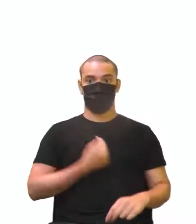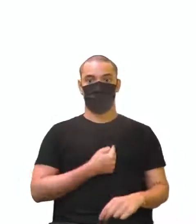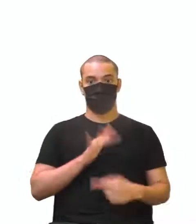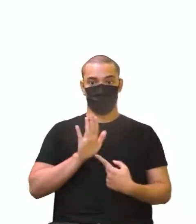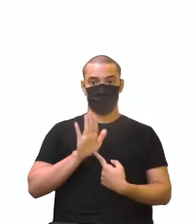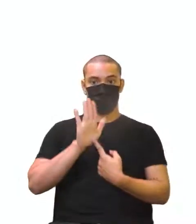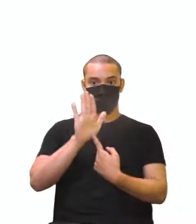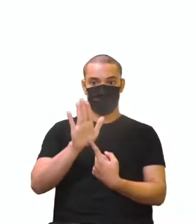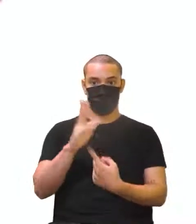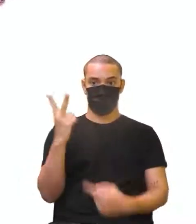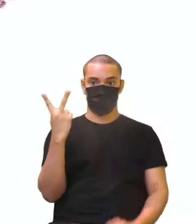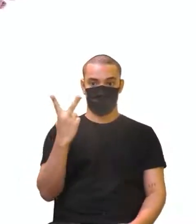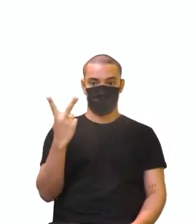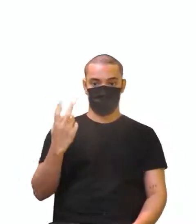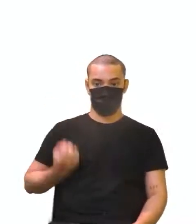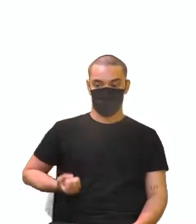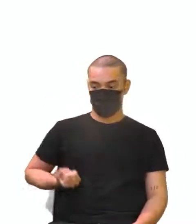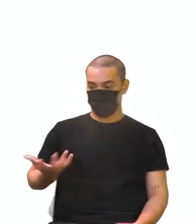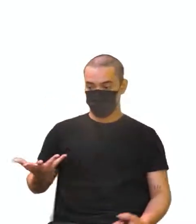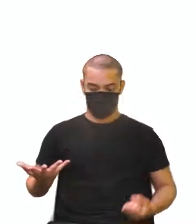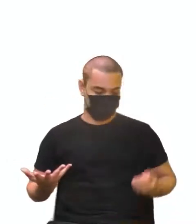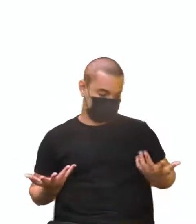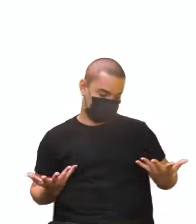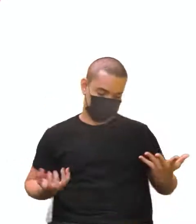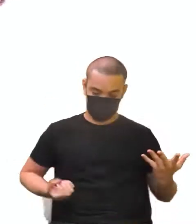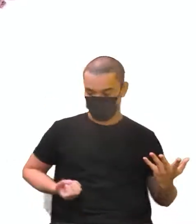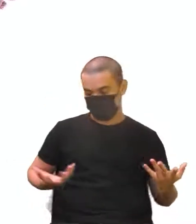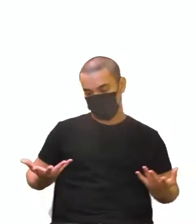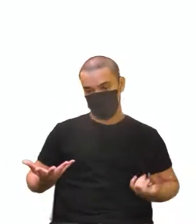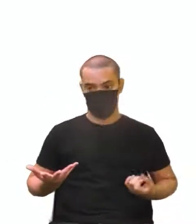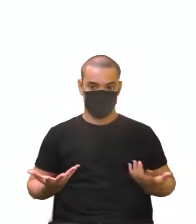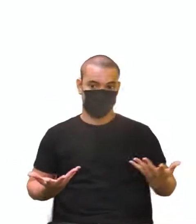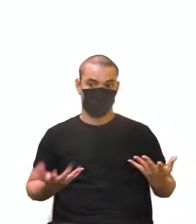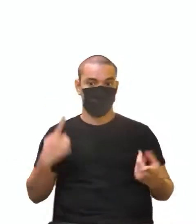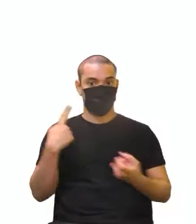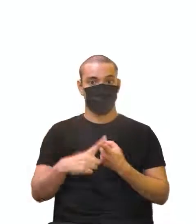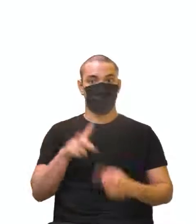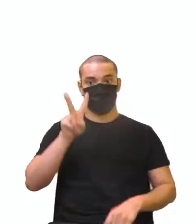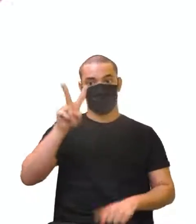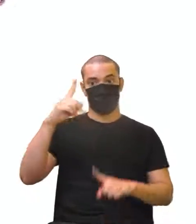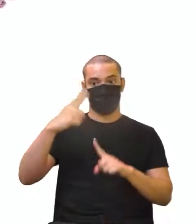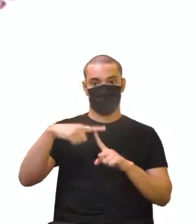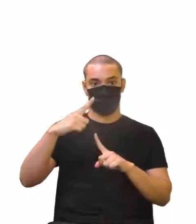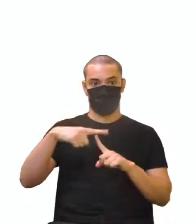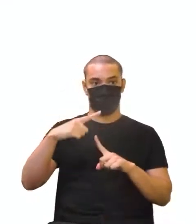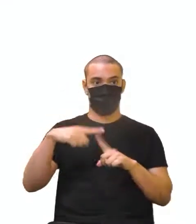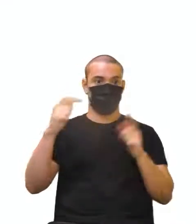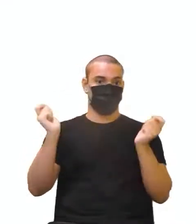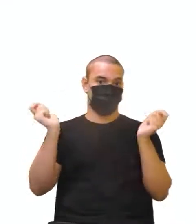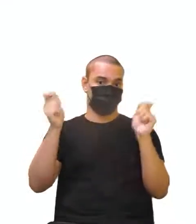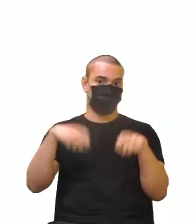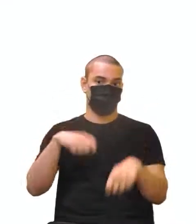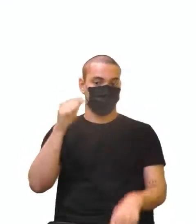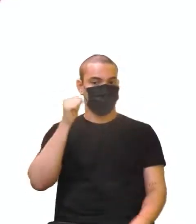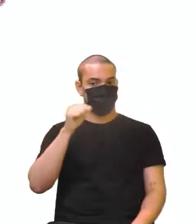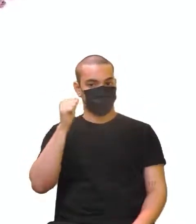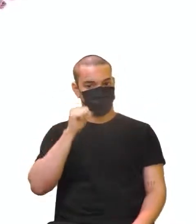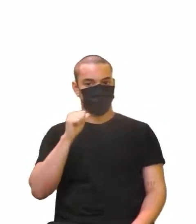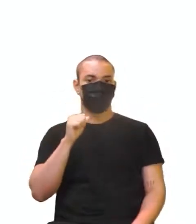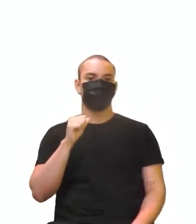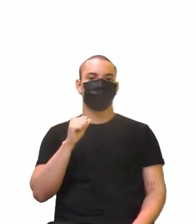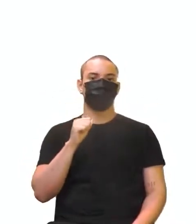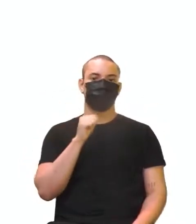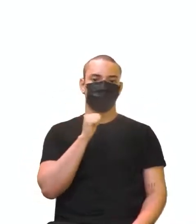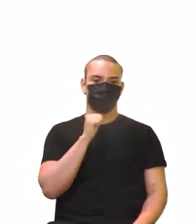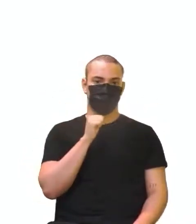animação aí, ó, os 4, né? 2 saindo para um lado, 2 saindo para o outro, porque são 2 tipos de gametas que ela produz, o azão ou o azinho.